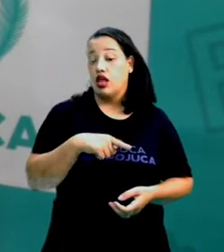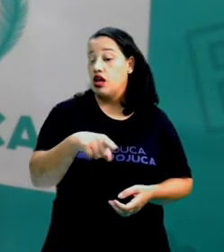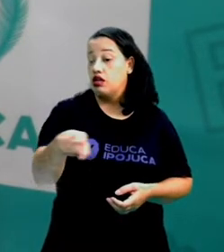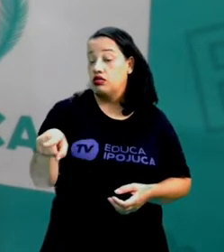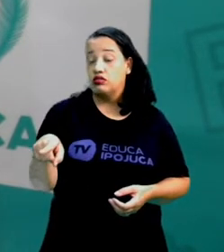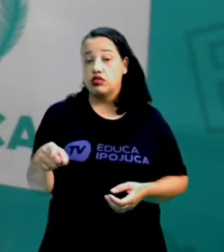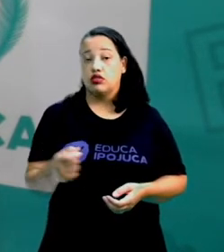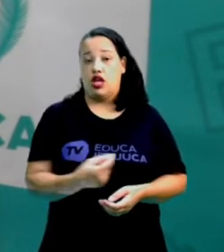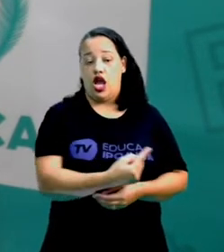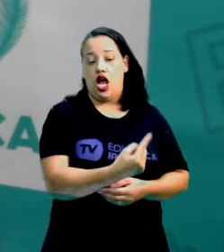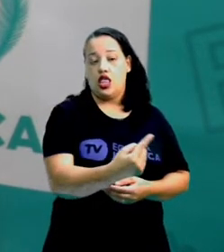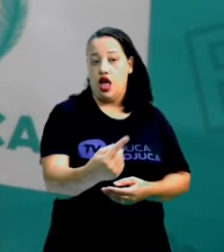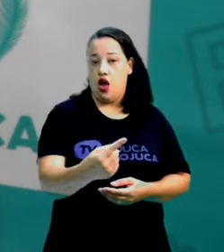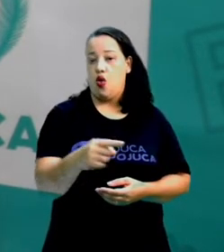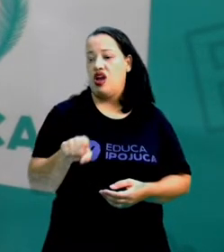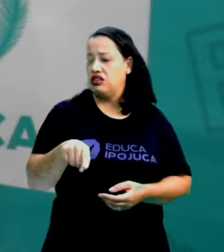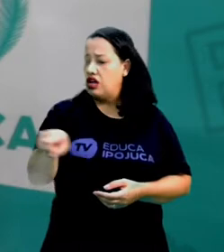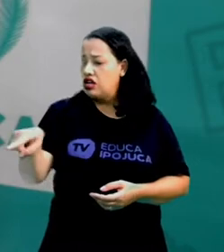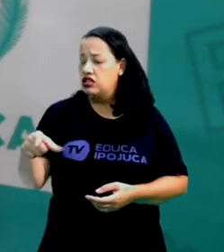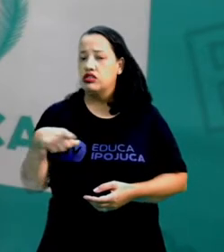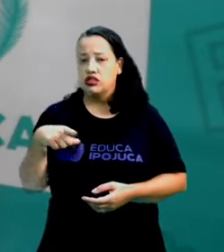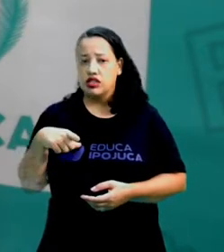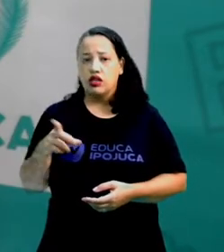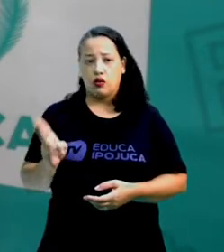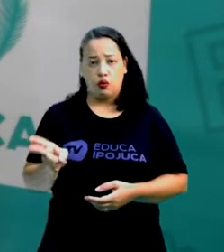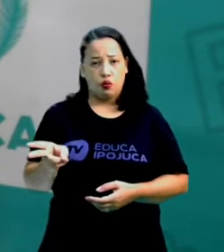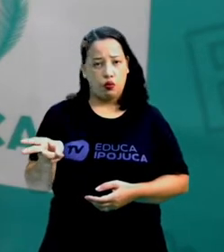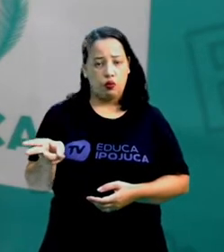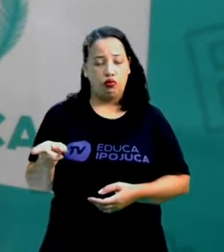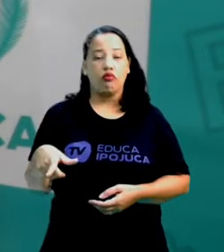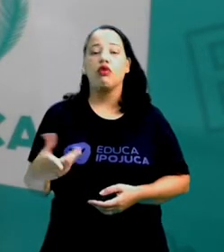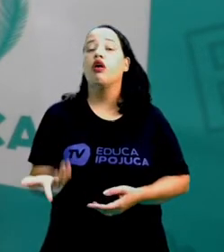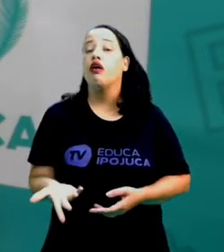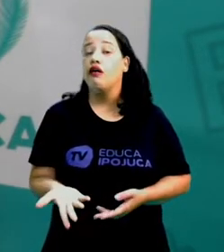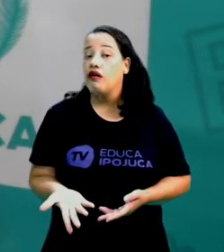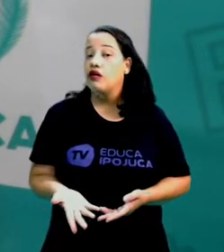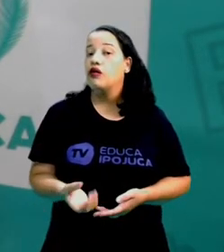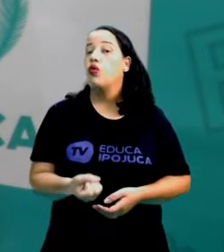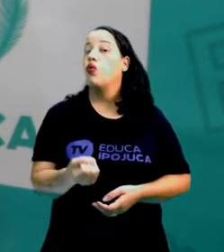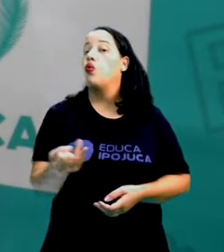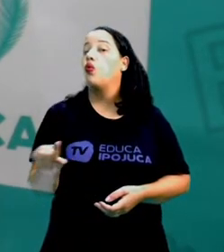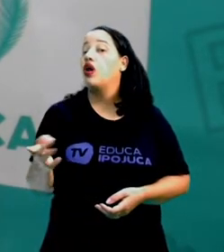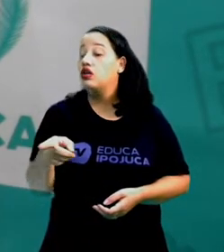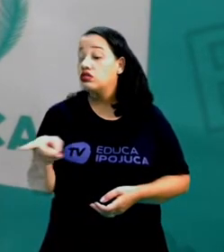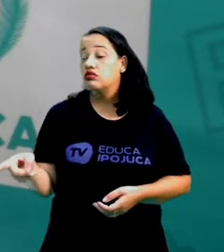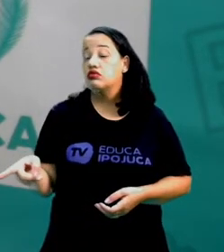ainda? Sim, né? E quantos lápis vai sobrar?